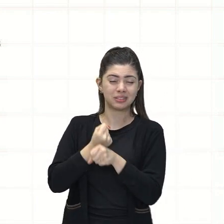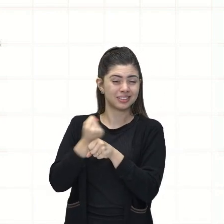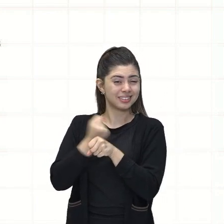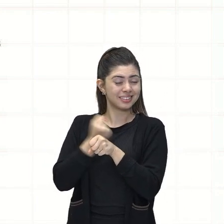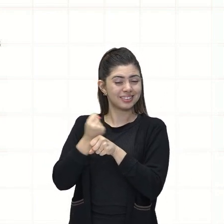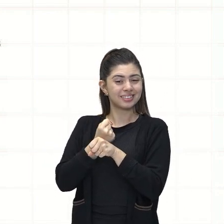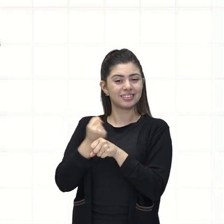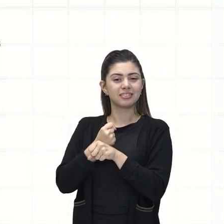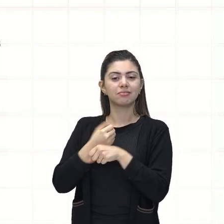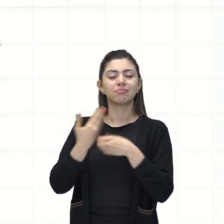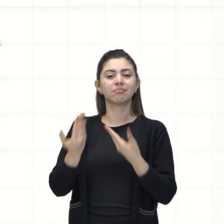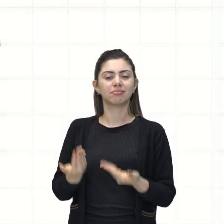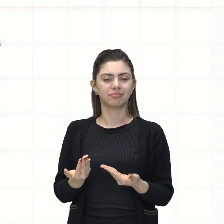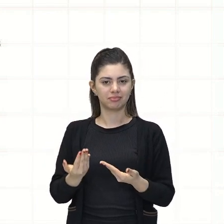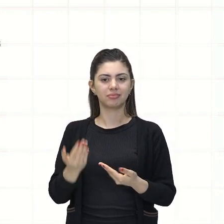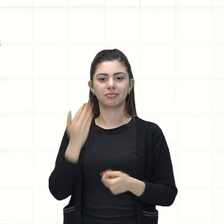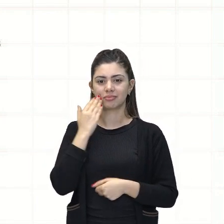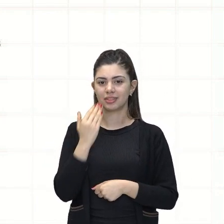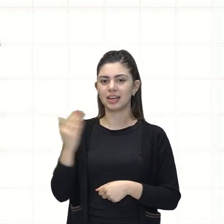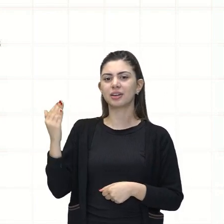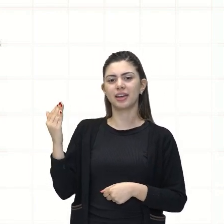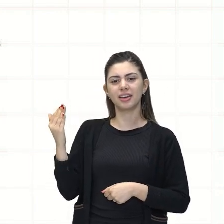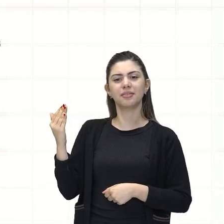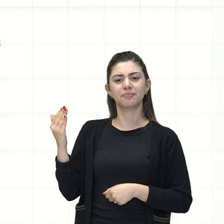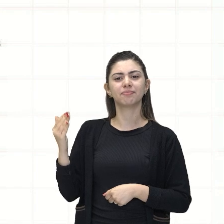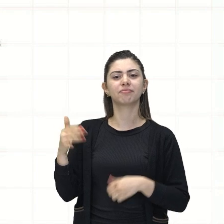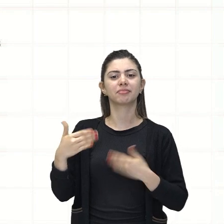área da antiga Iugoslávia lá na Europa, né, e virou